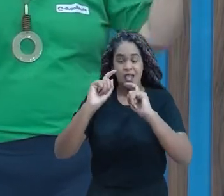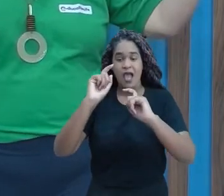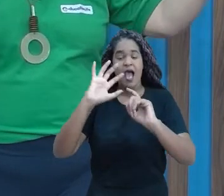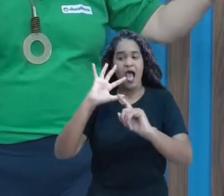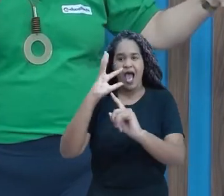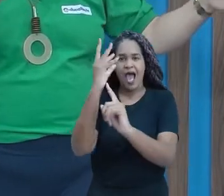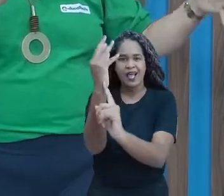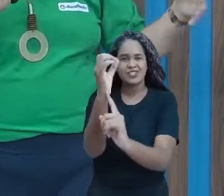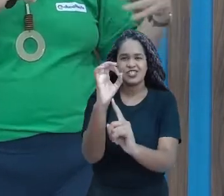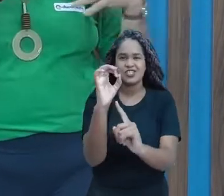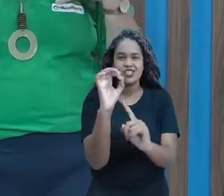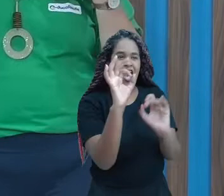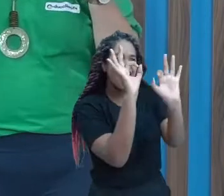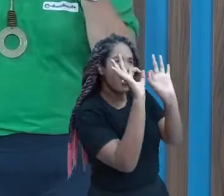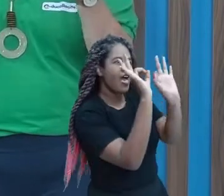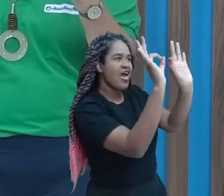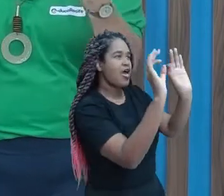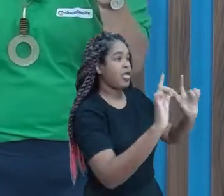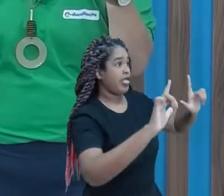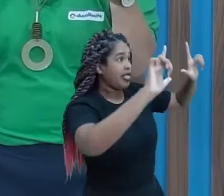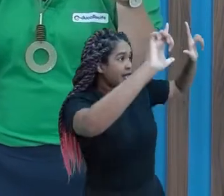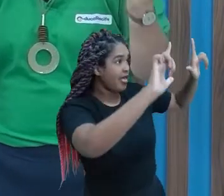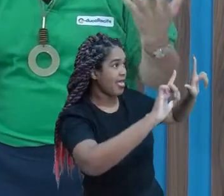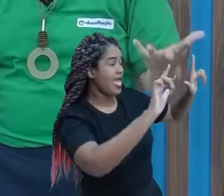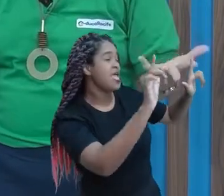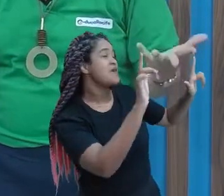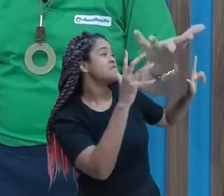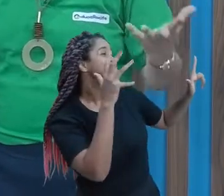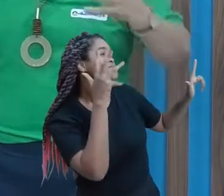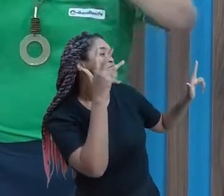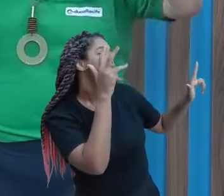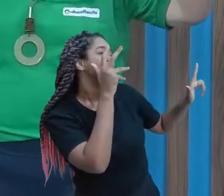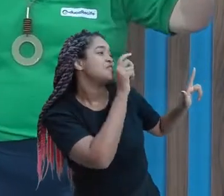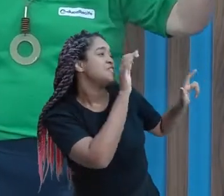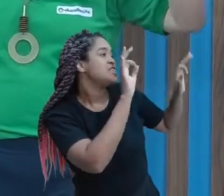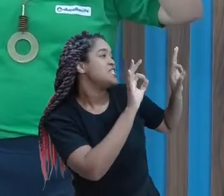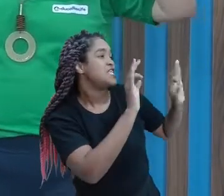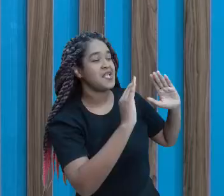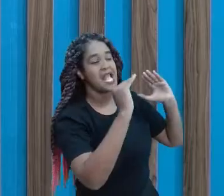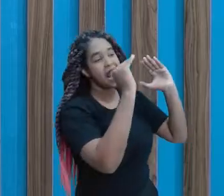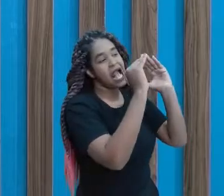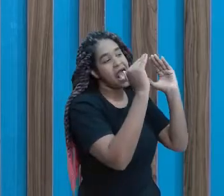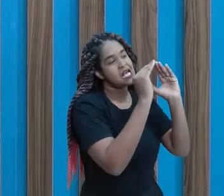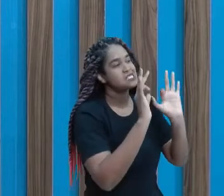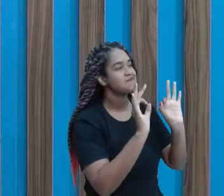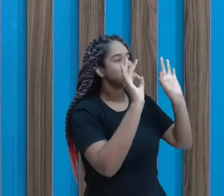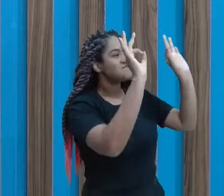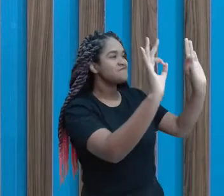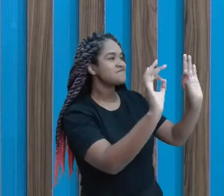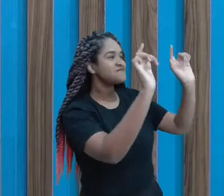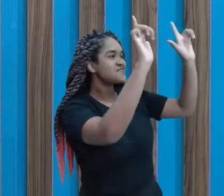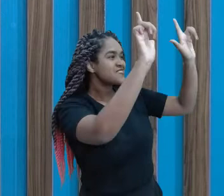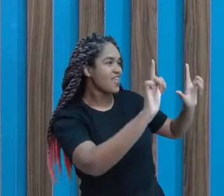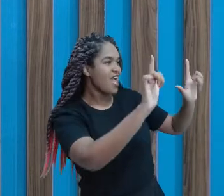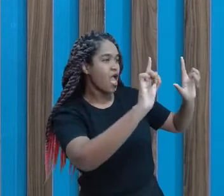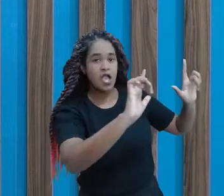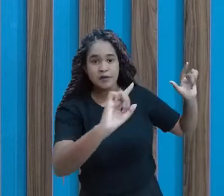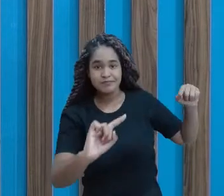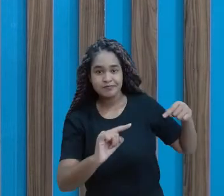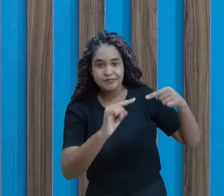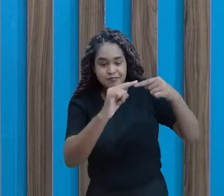para decorar, que a arte não fosse para embelezar casa, sala, só combinar com o